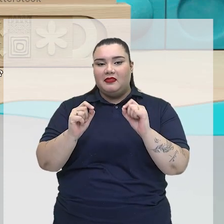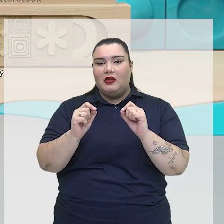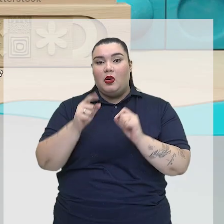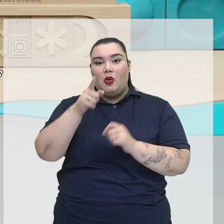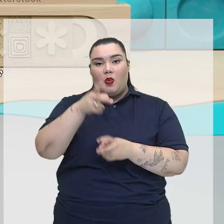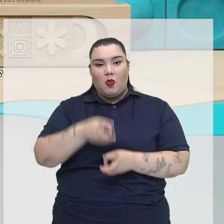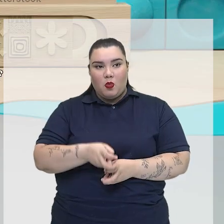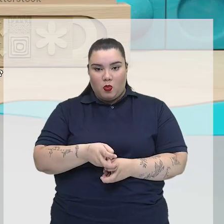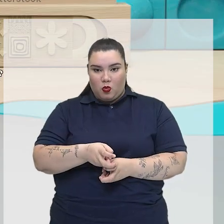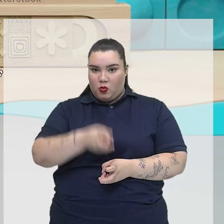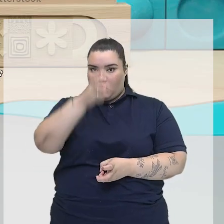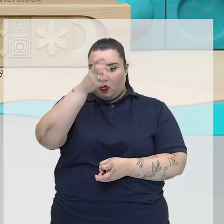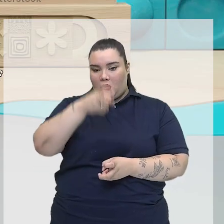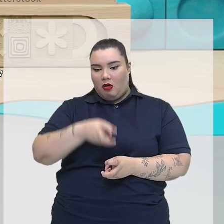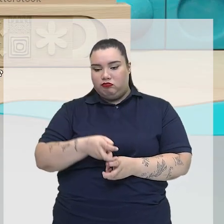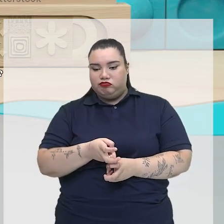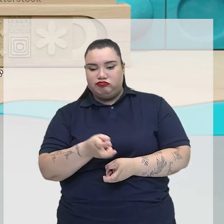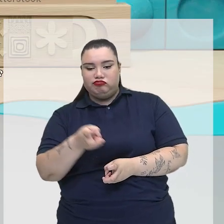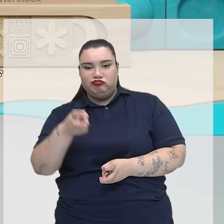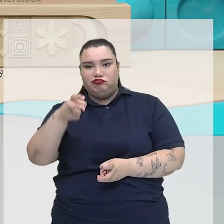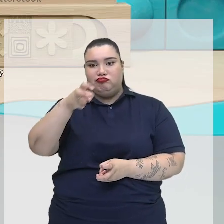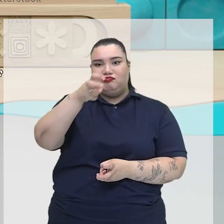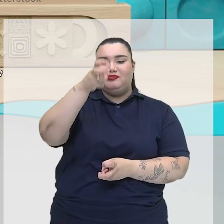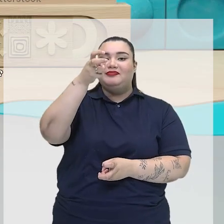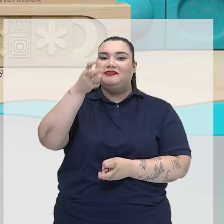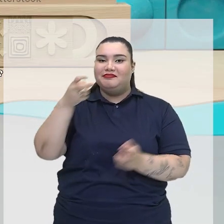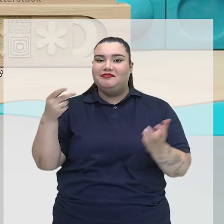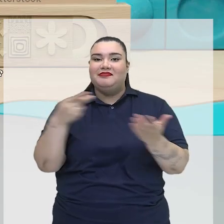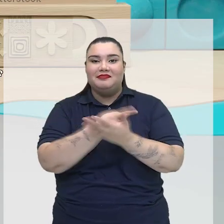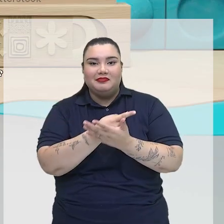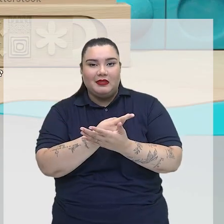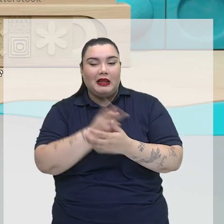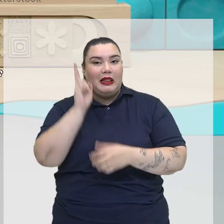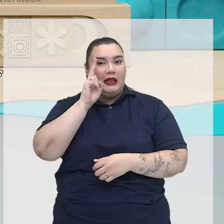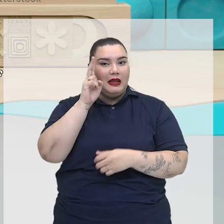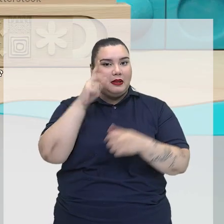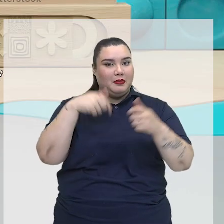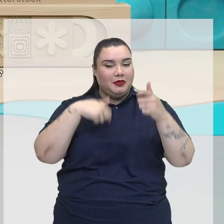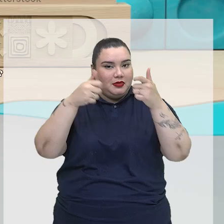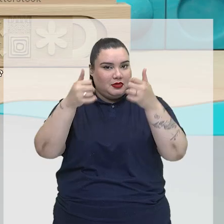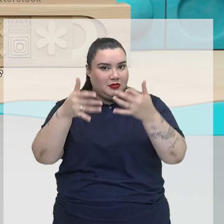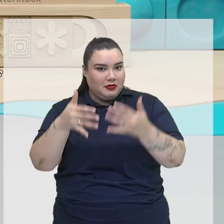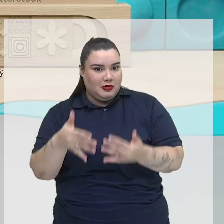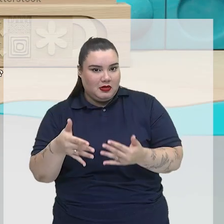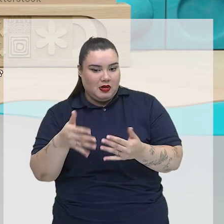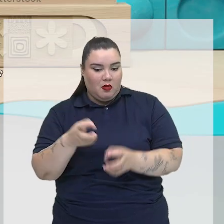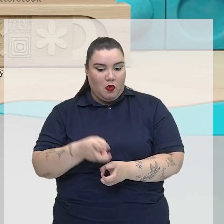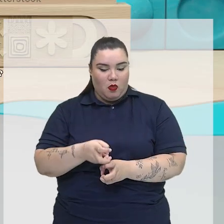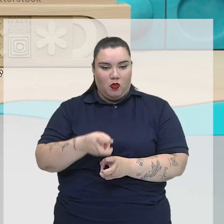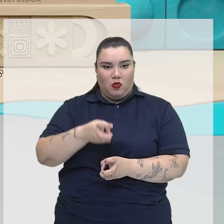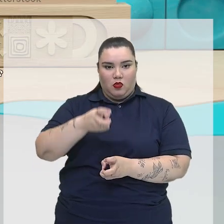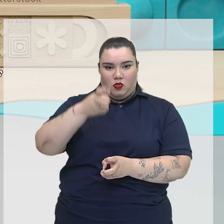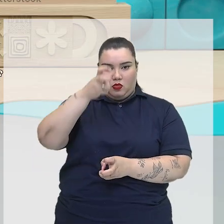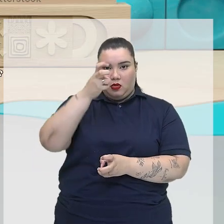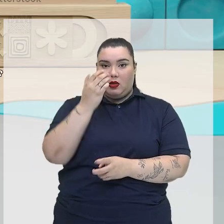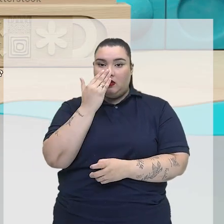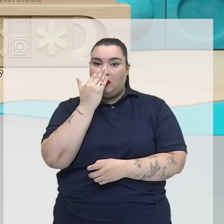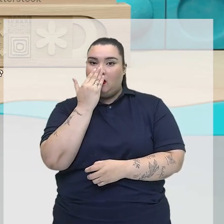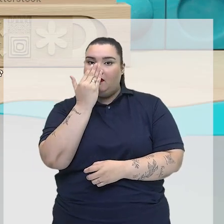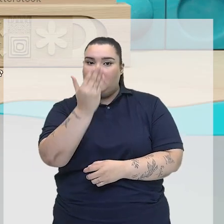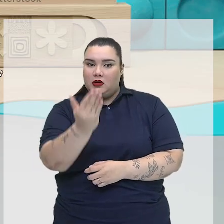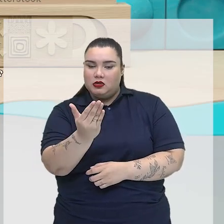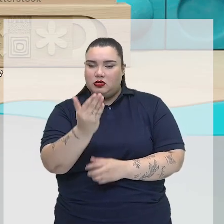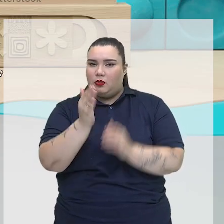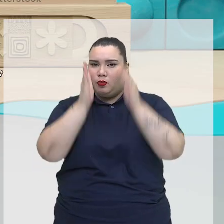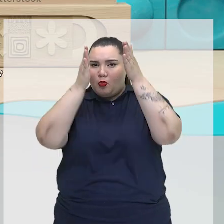desvio na sua postura, desvio na sua coluna. Vocês lembram que eu falei para vocês que a nossa coluna, quando ela é vista assim de